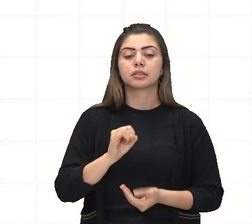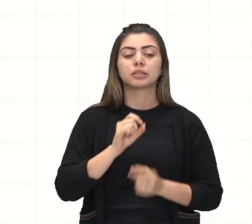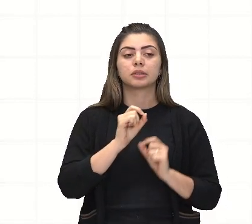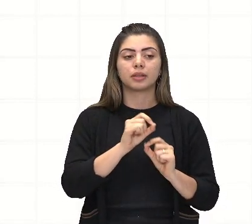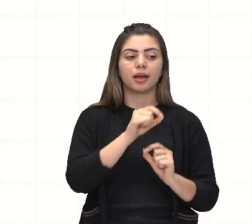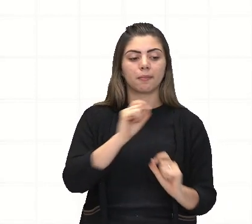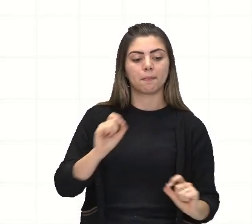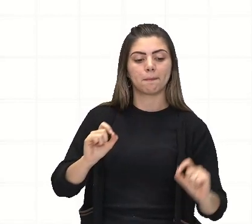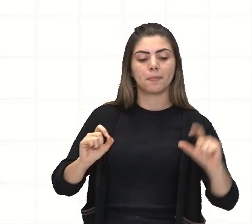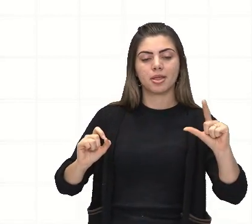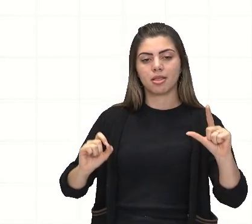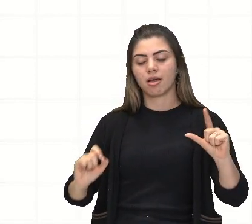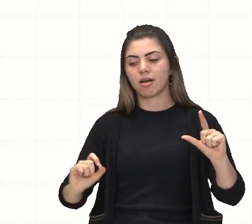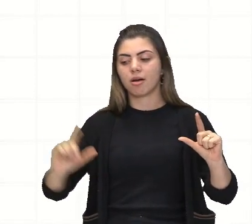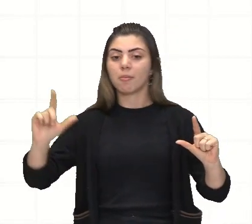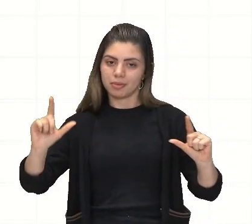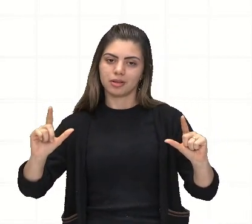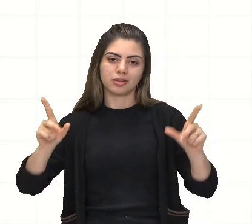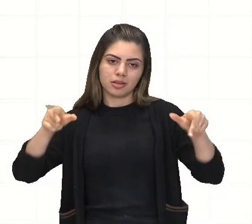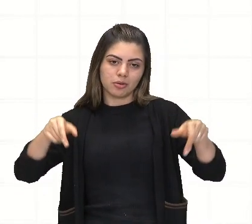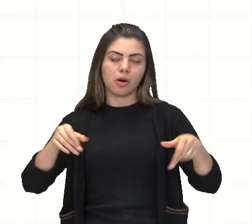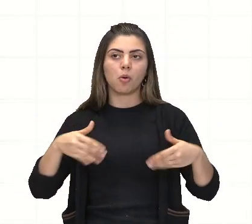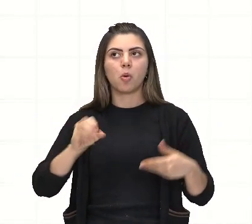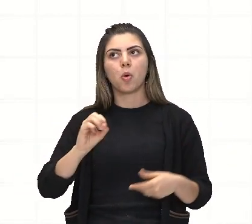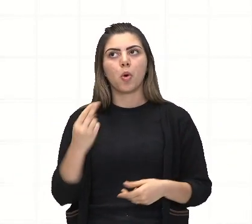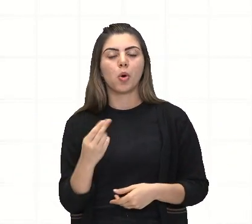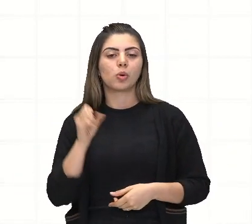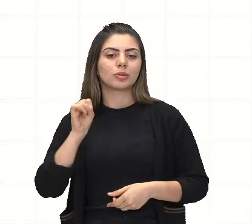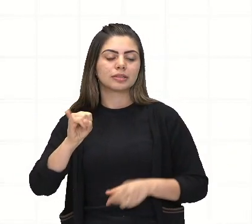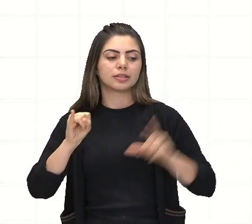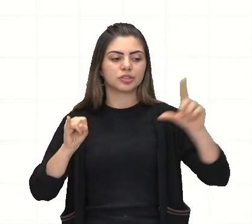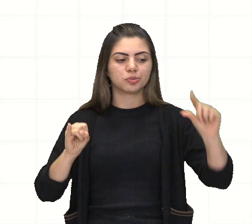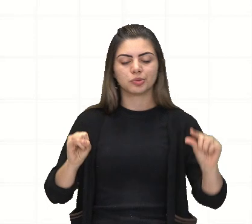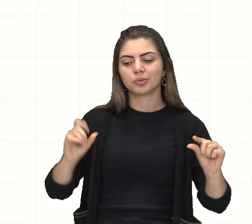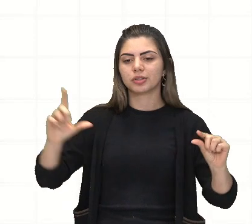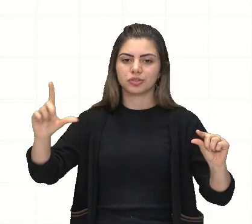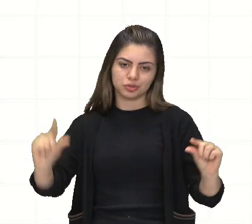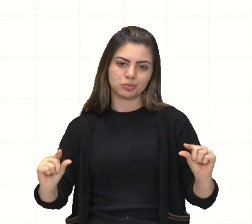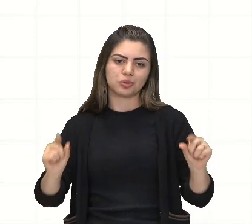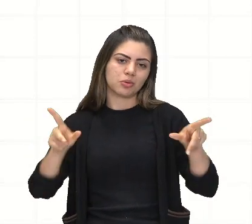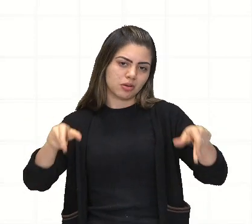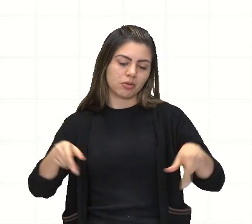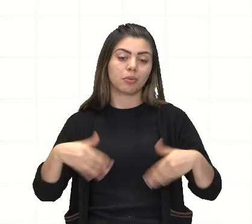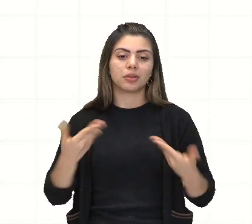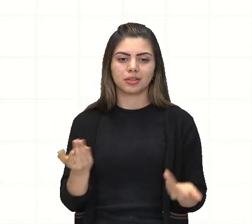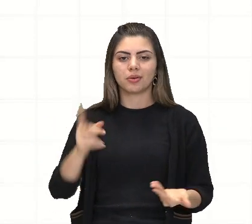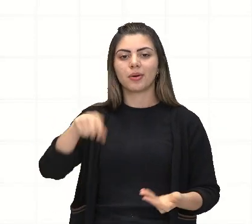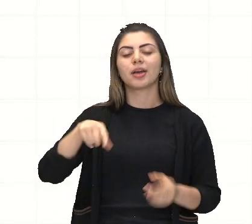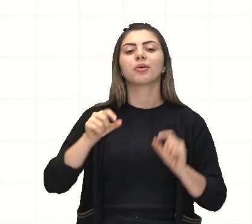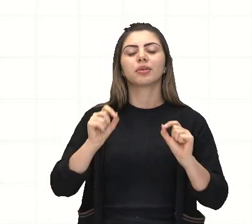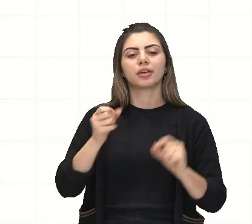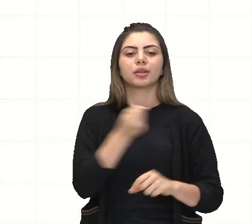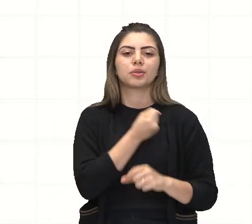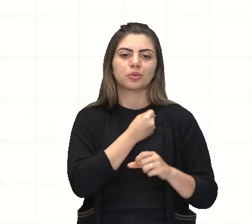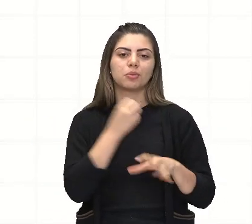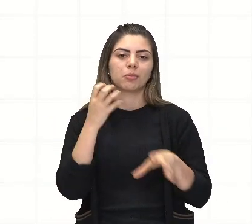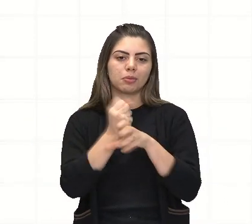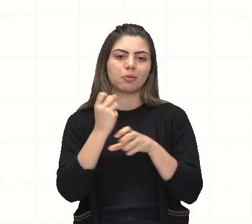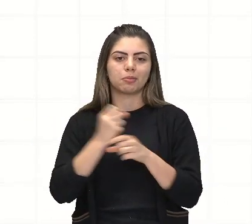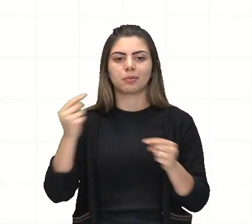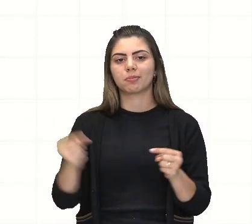vai aumentar. Como eu posso diminuir o outro vai diminuir. Então, eu estou diante de grandezas diretamente